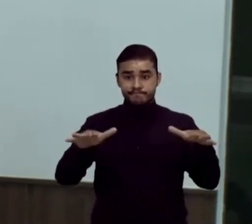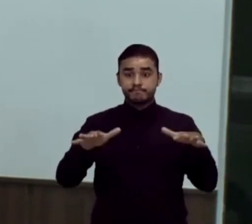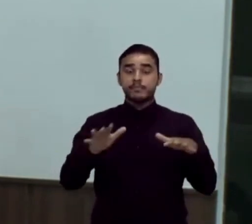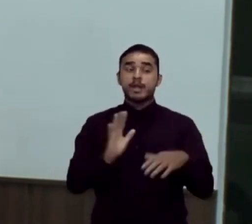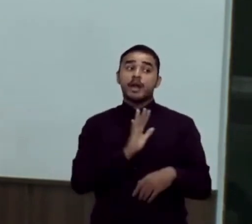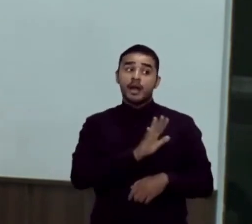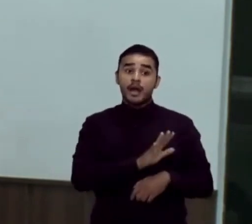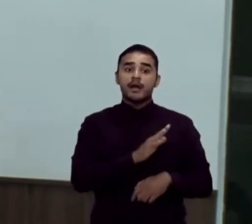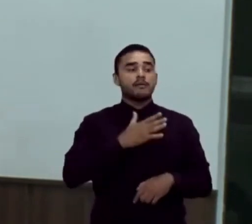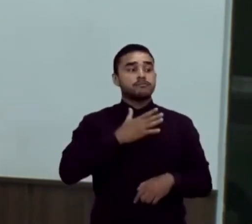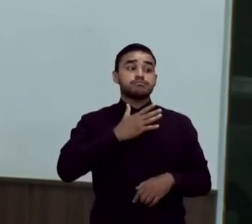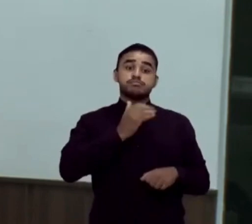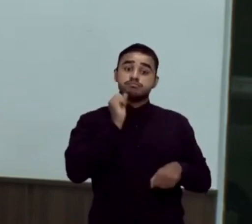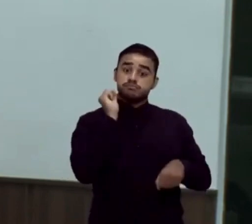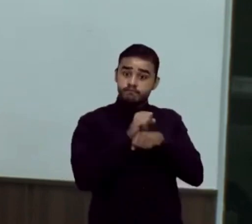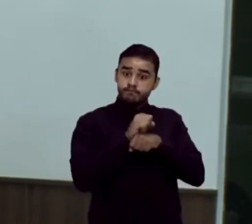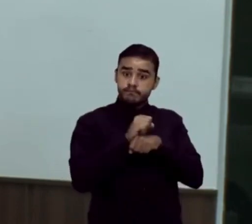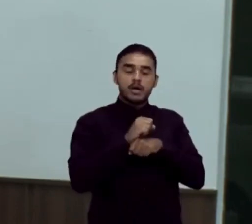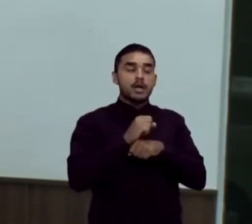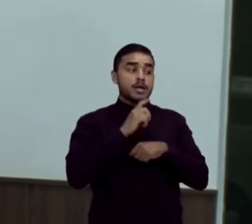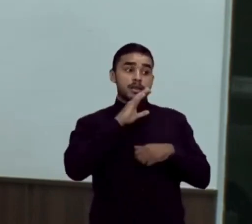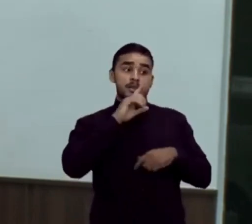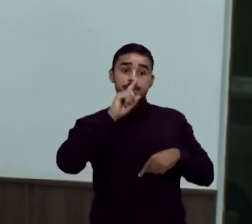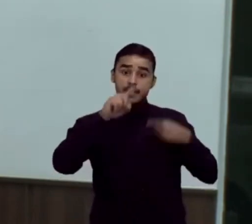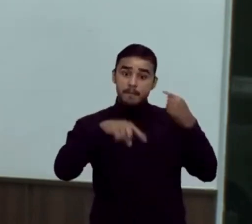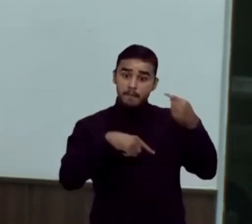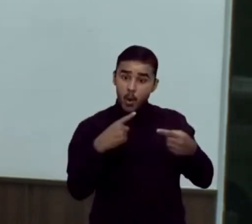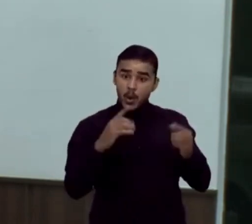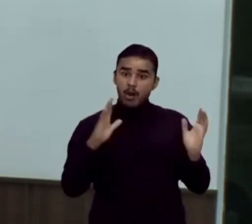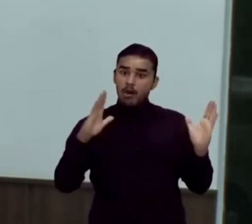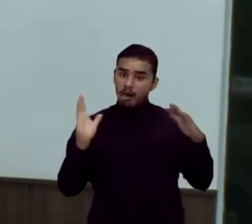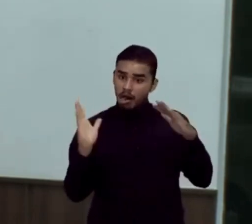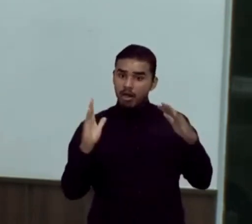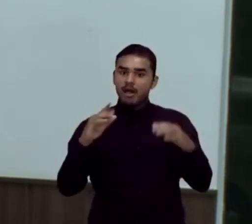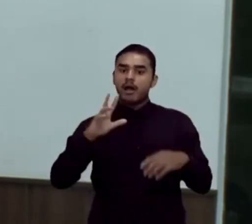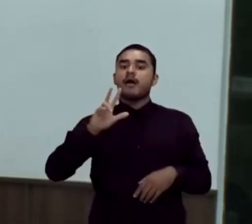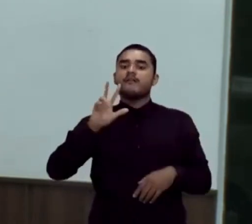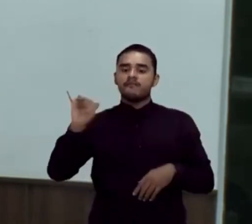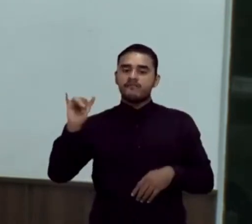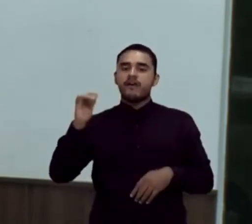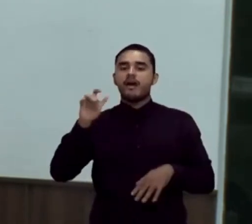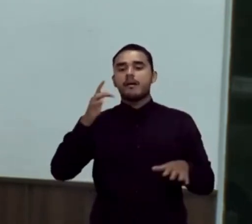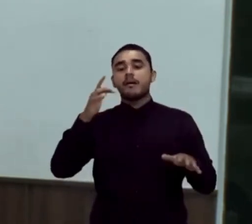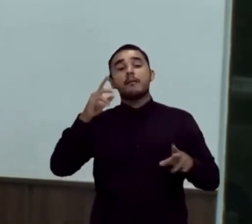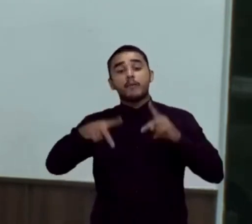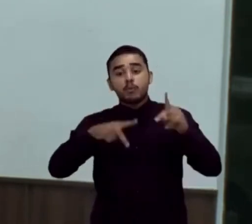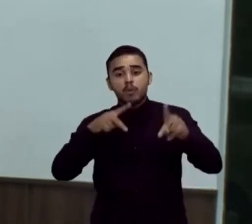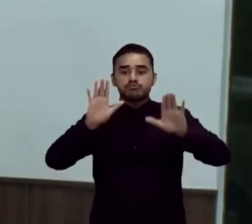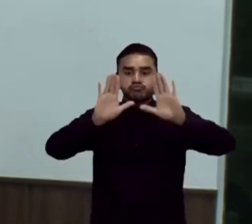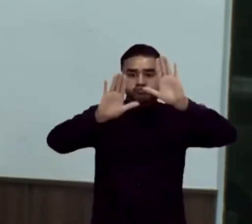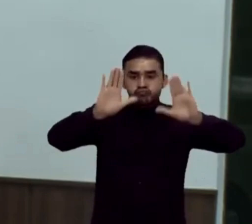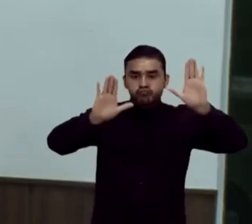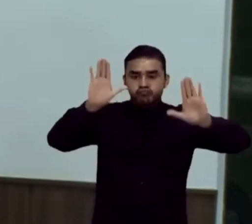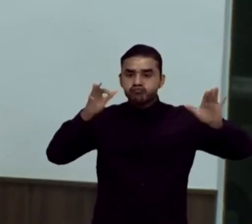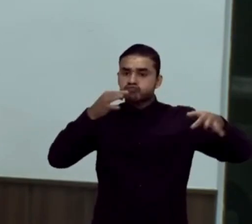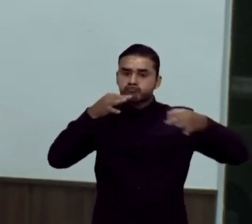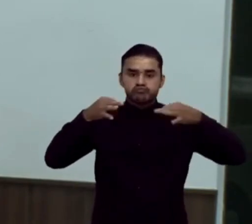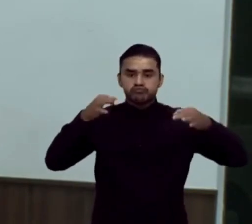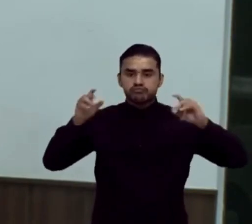para participação popular. E o núcleo gestor do plano diretor que nós temos hoje foi